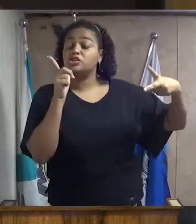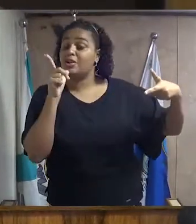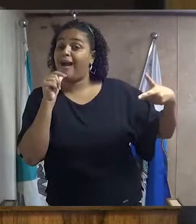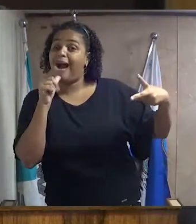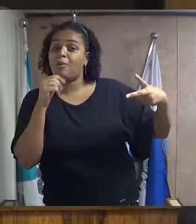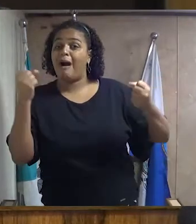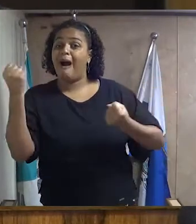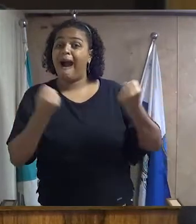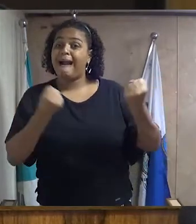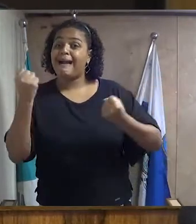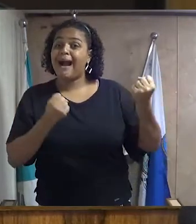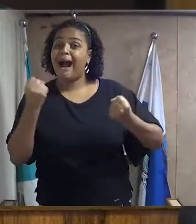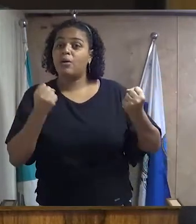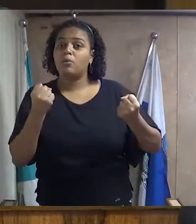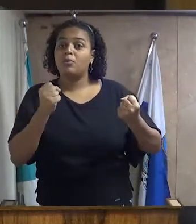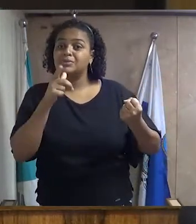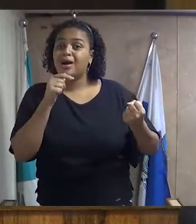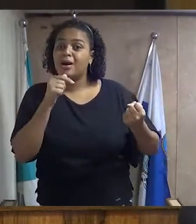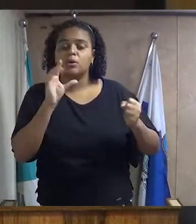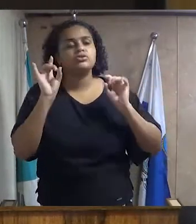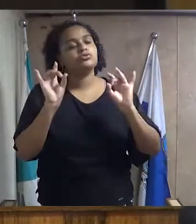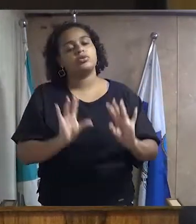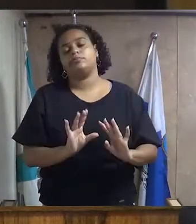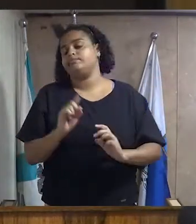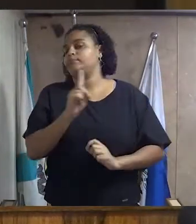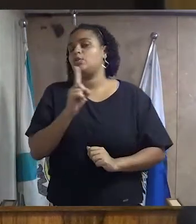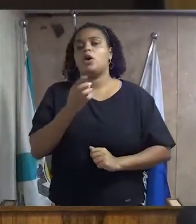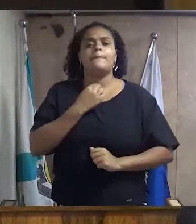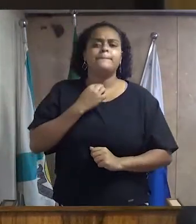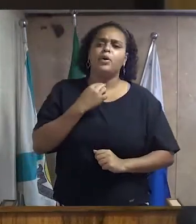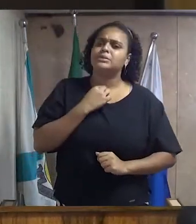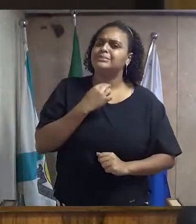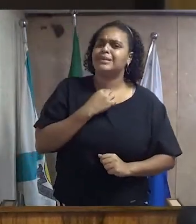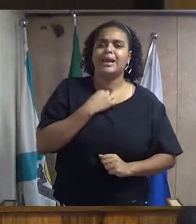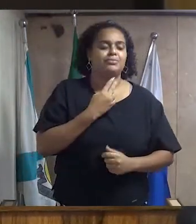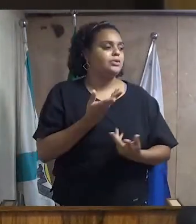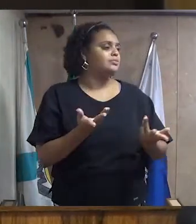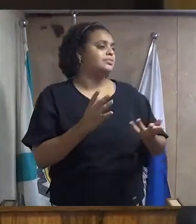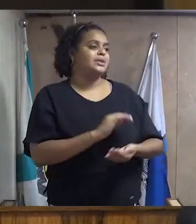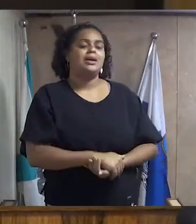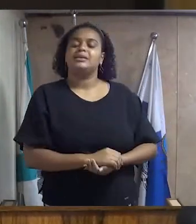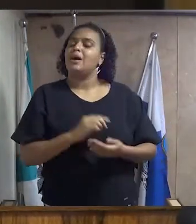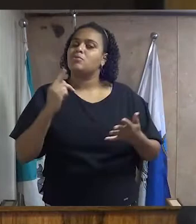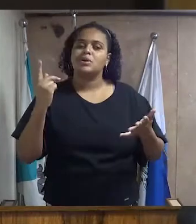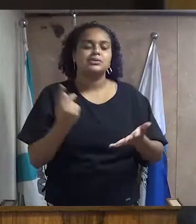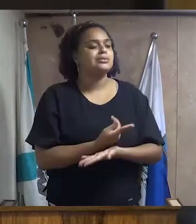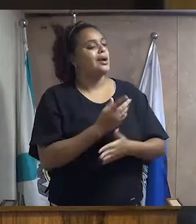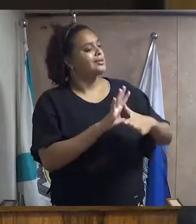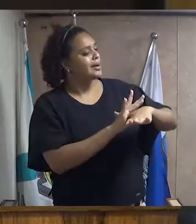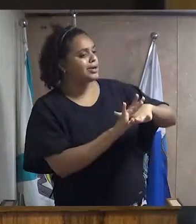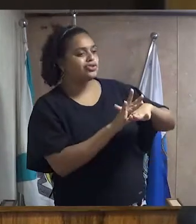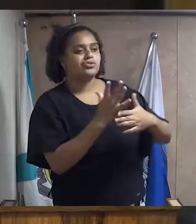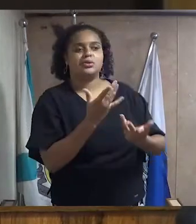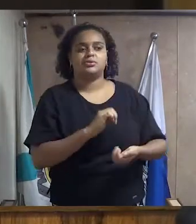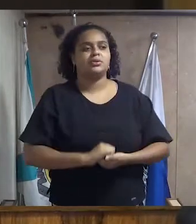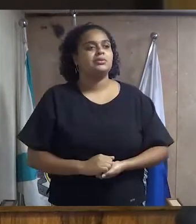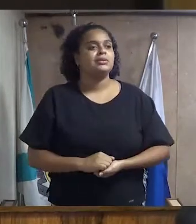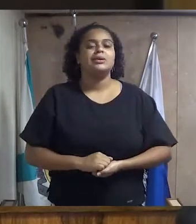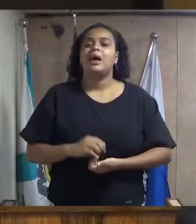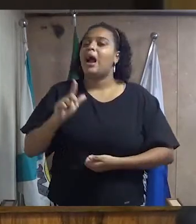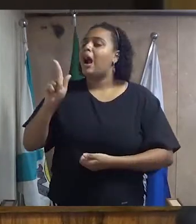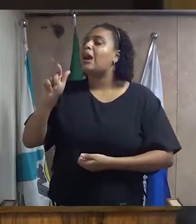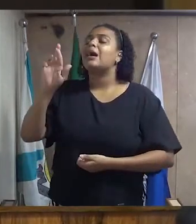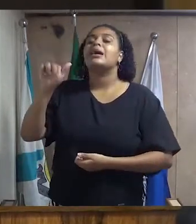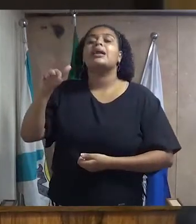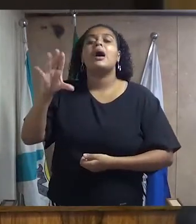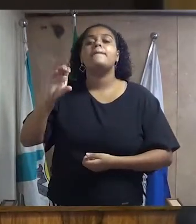atender a toda a Duque de Caxias. Não podemos se dobrar a essa condição. Duque de Caxias quer mais, precisa